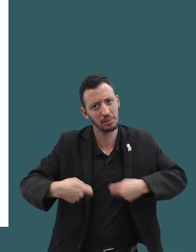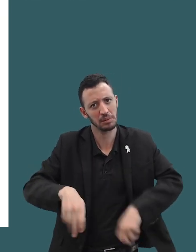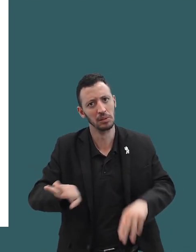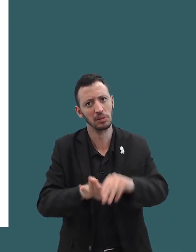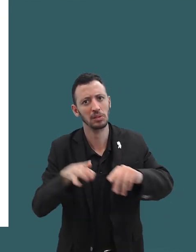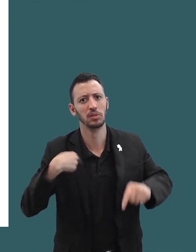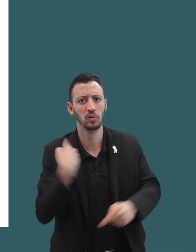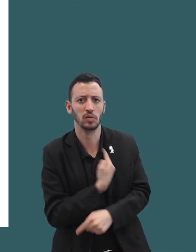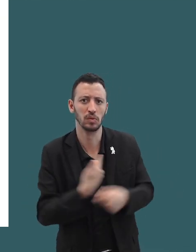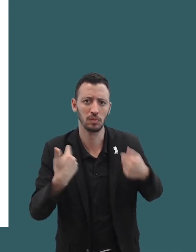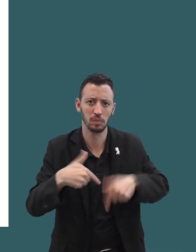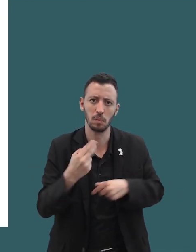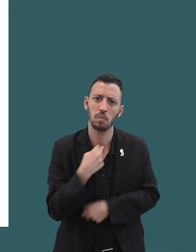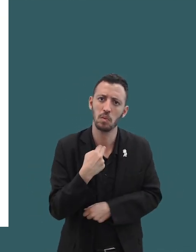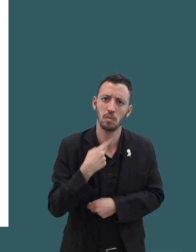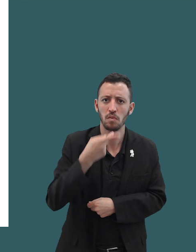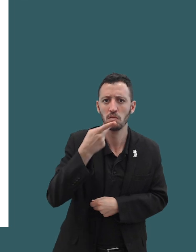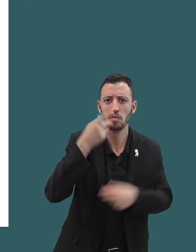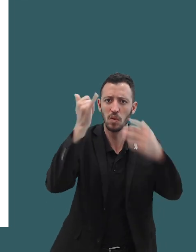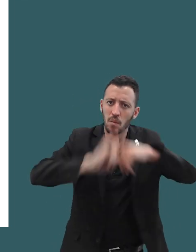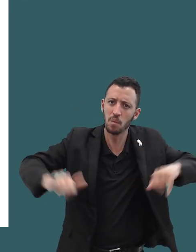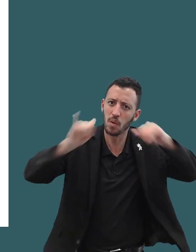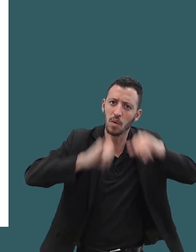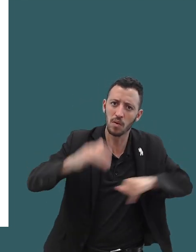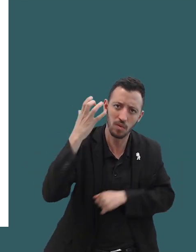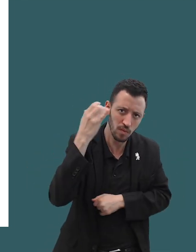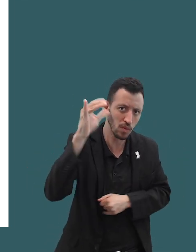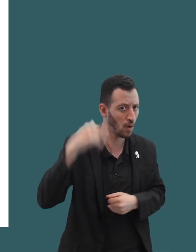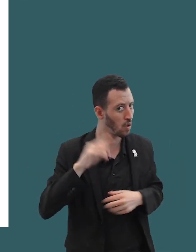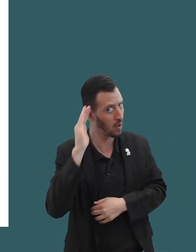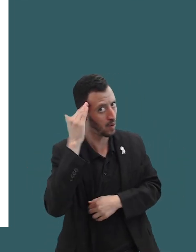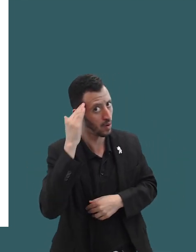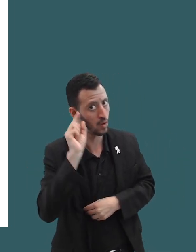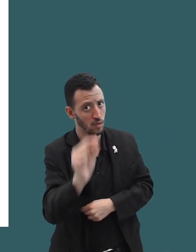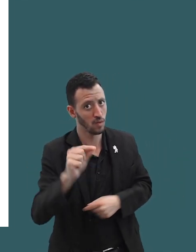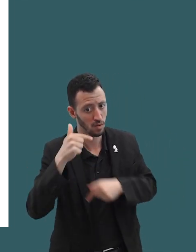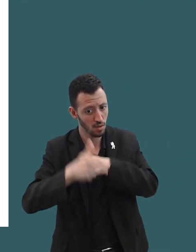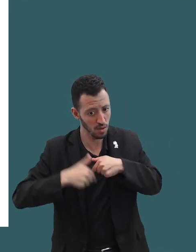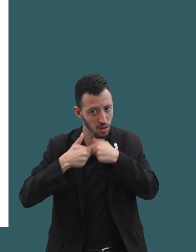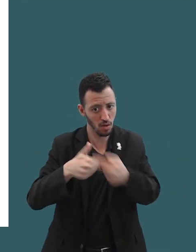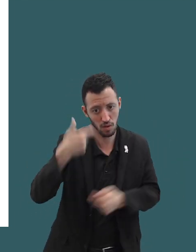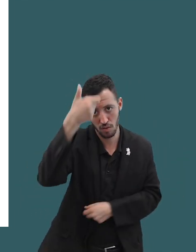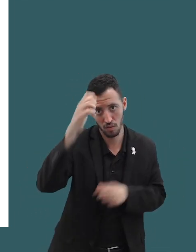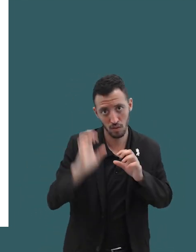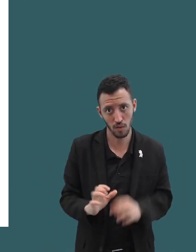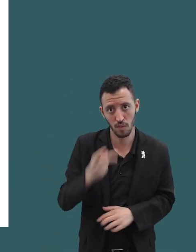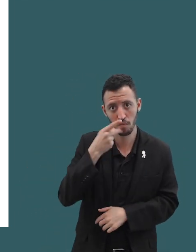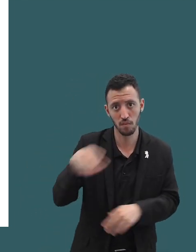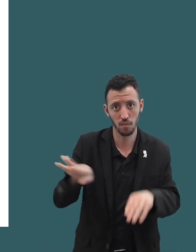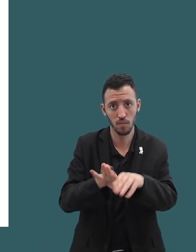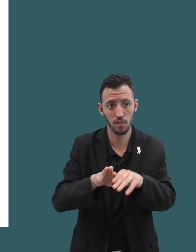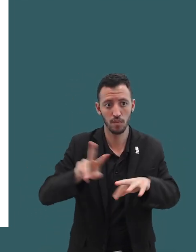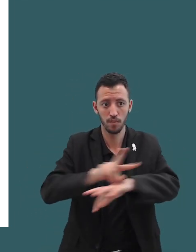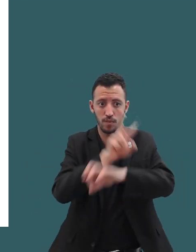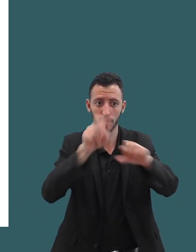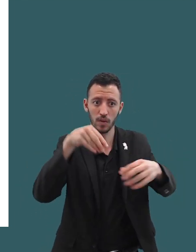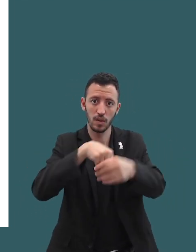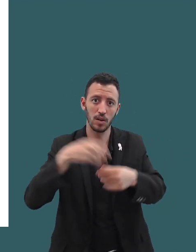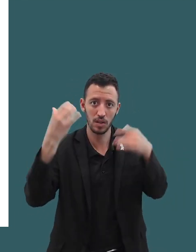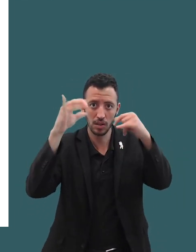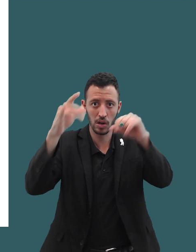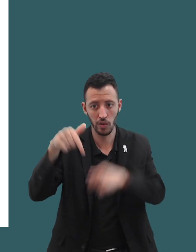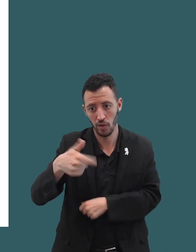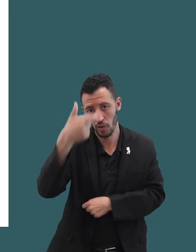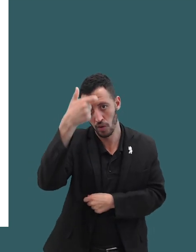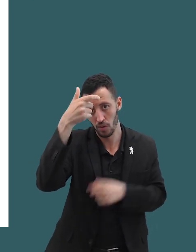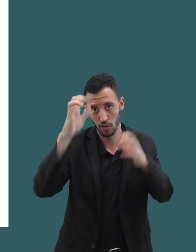não podemos falar em divulgação científica sem entender que isso é uma ação cidadã. Já fui falando a questão também da ciência